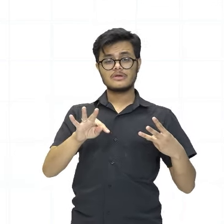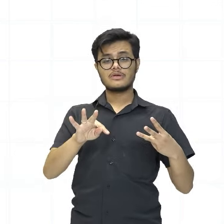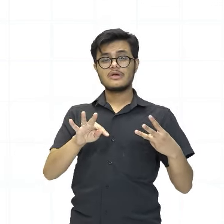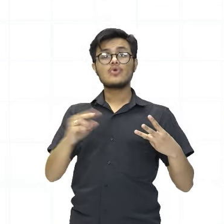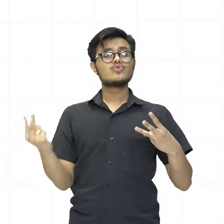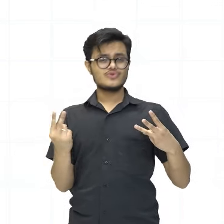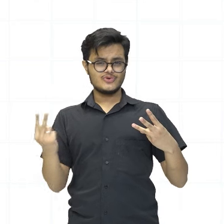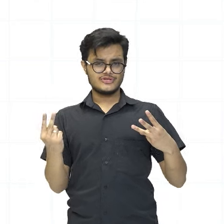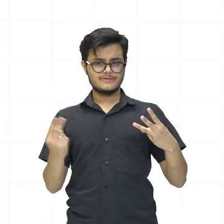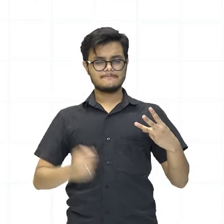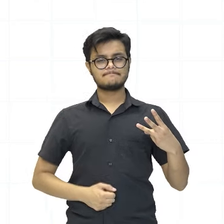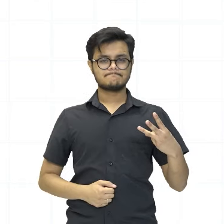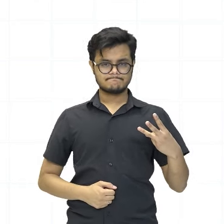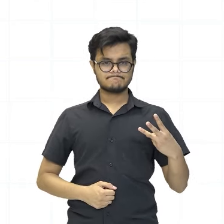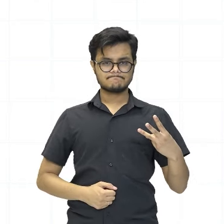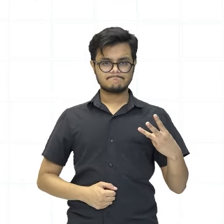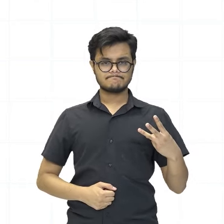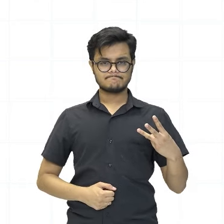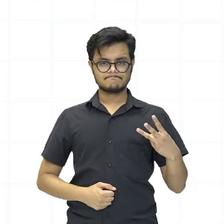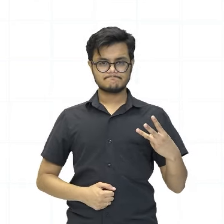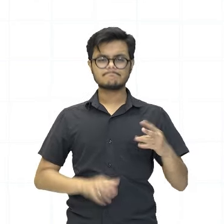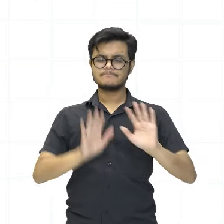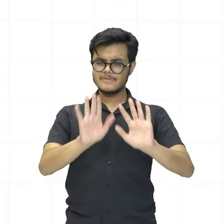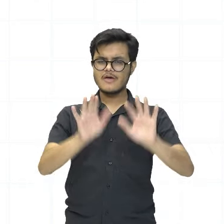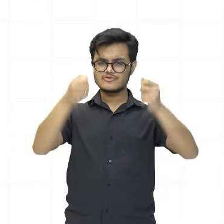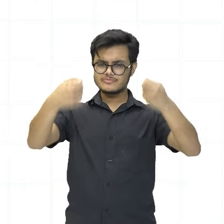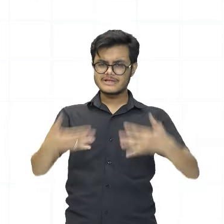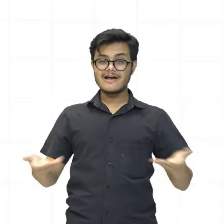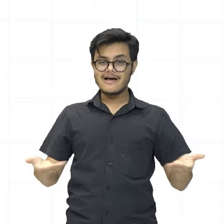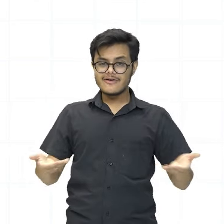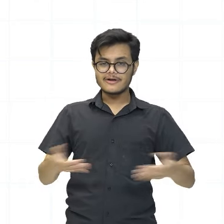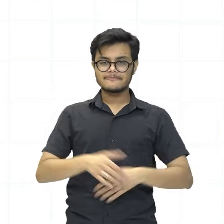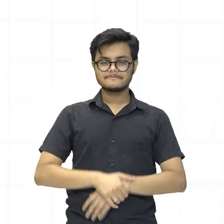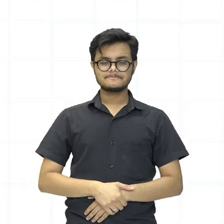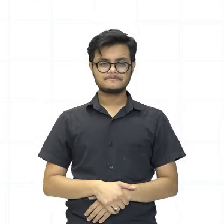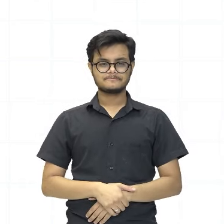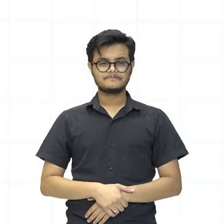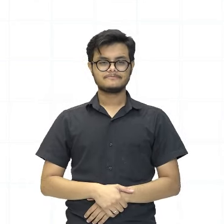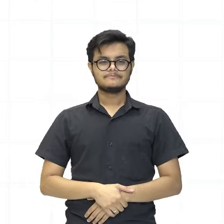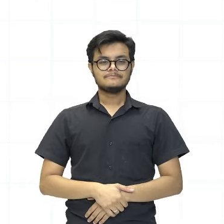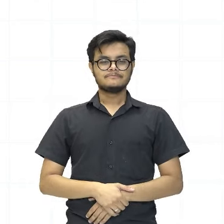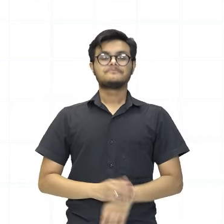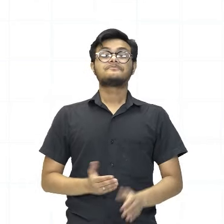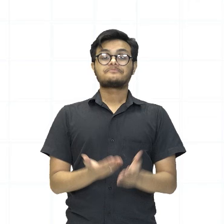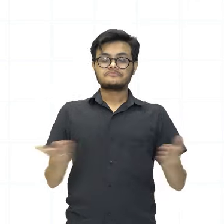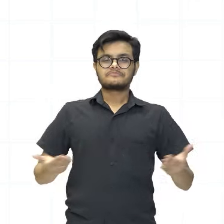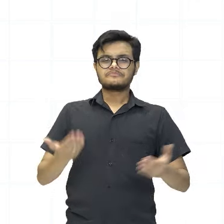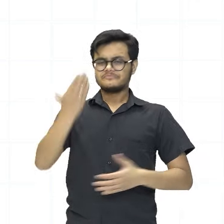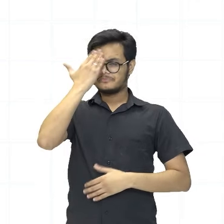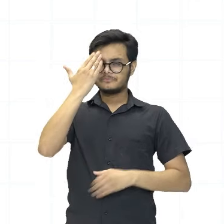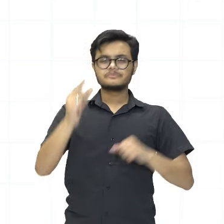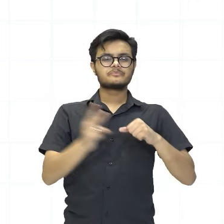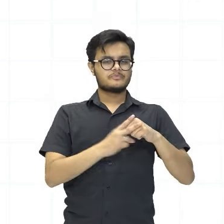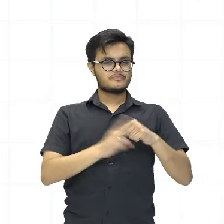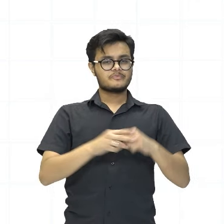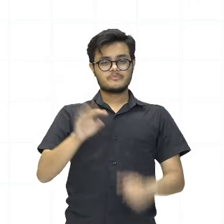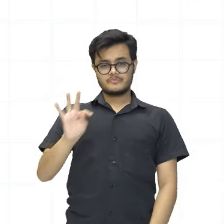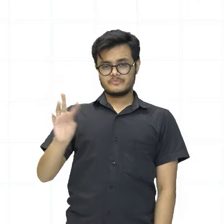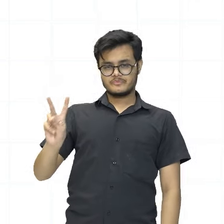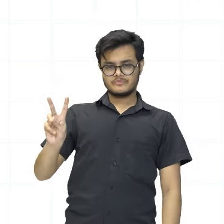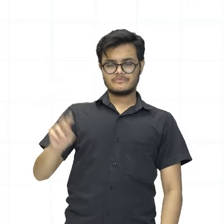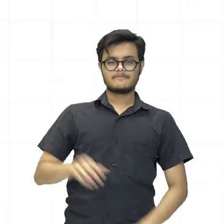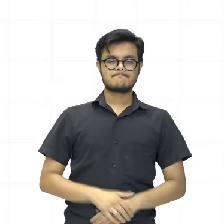indireto cada um vai ser explicado a partir de agora tudo bem então vamos conhecer o primeiro tipo de verbo